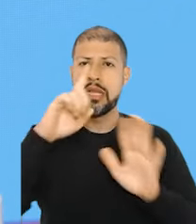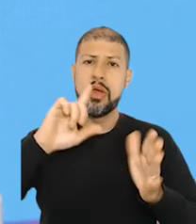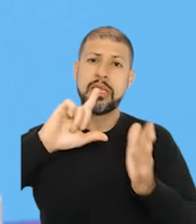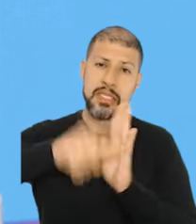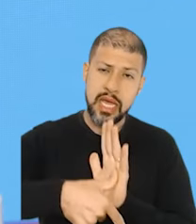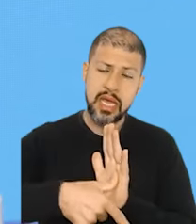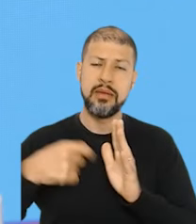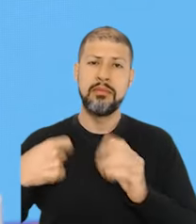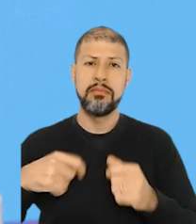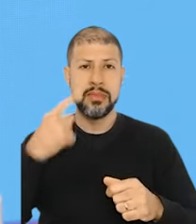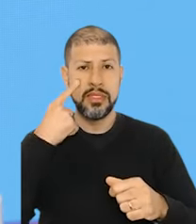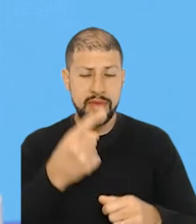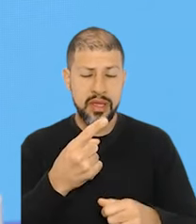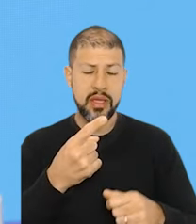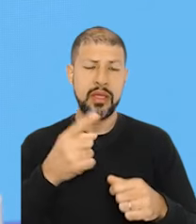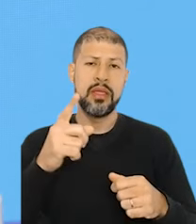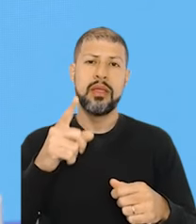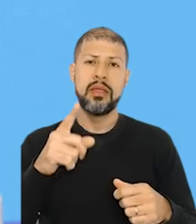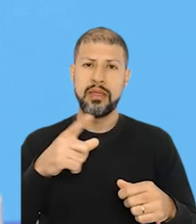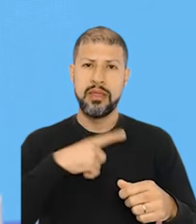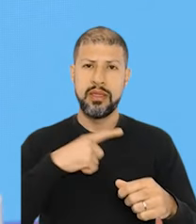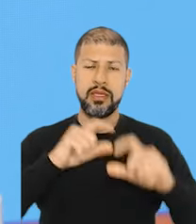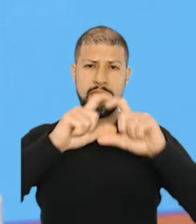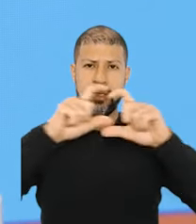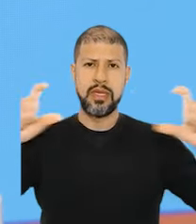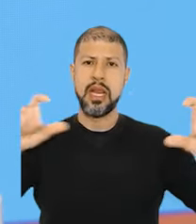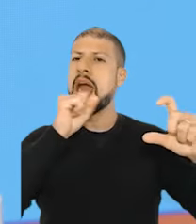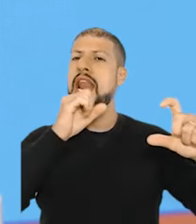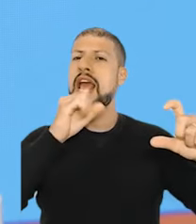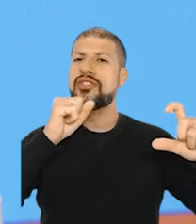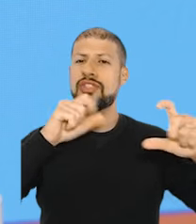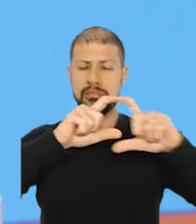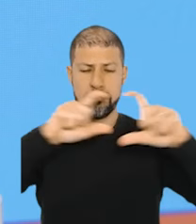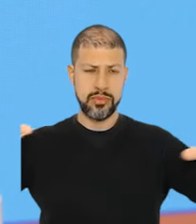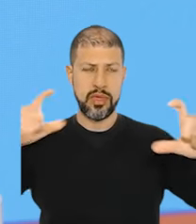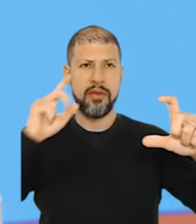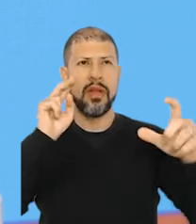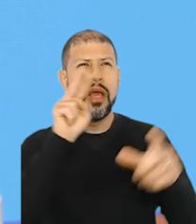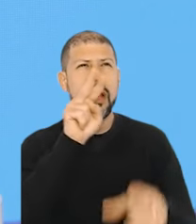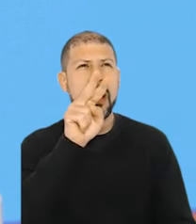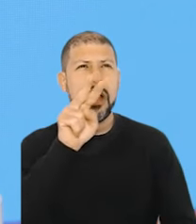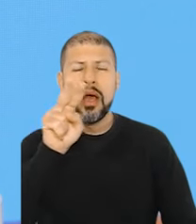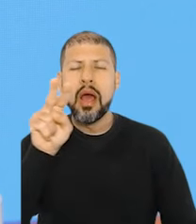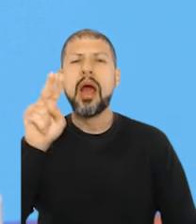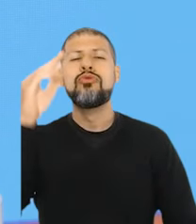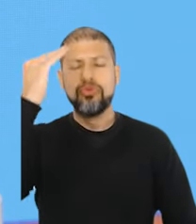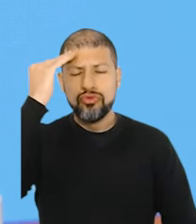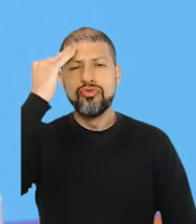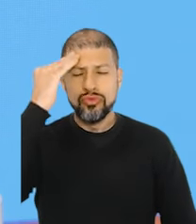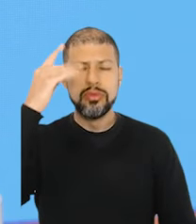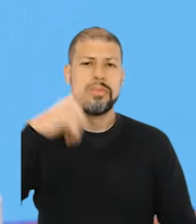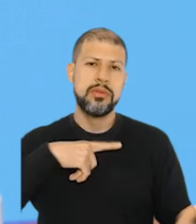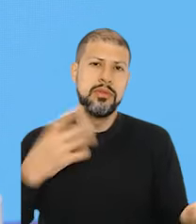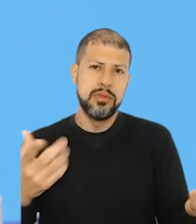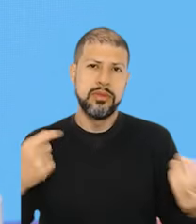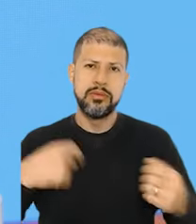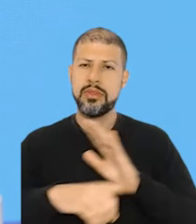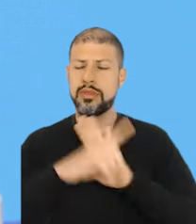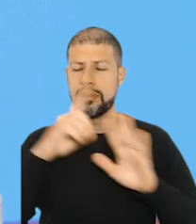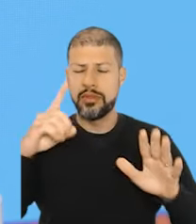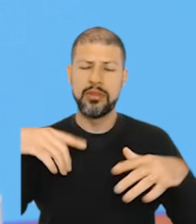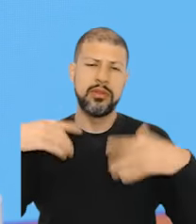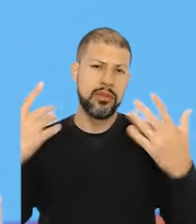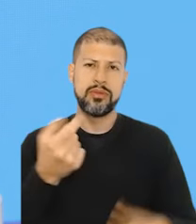ele vai aparecer uma mensagem laranja é só dar uma lida atentamente aí faz esse procedimento que o gan falou se for uma declaração de 2021 de